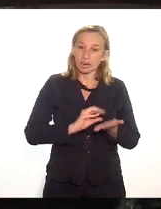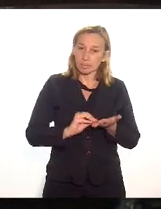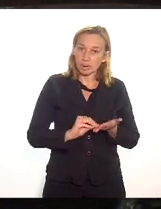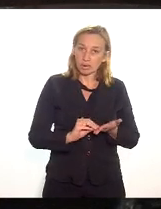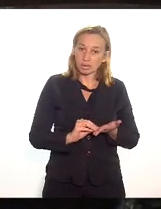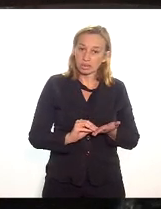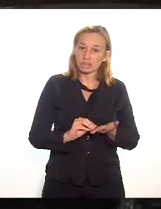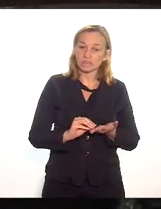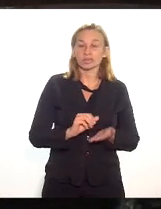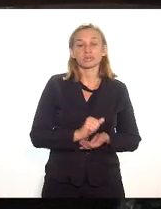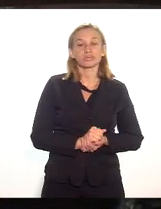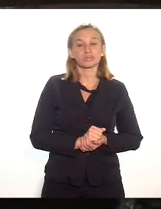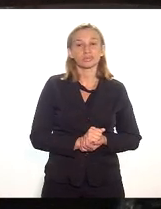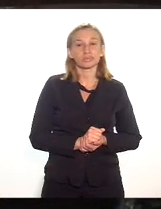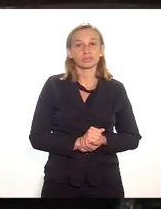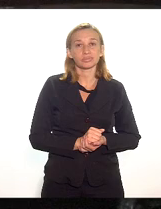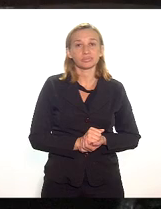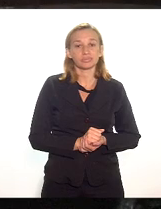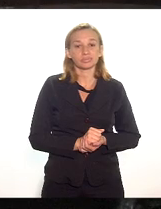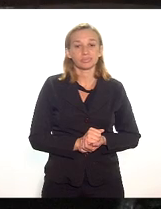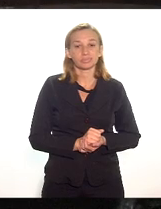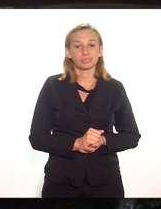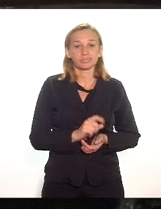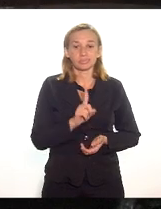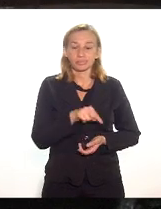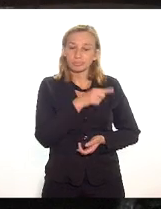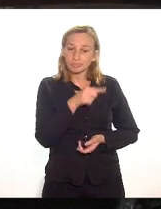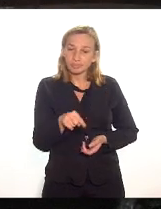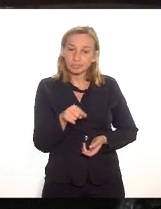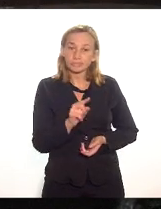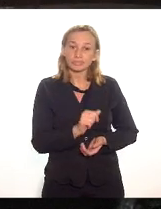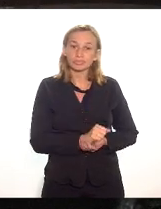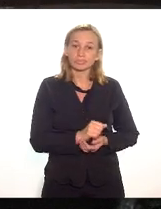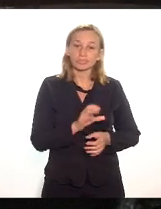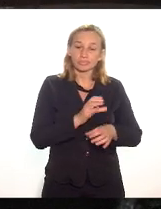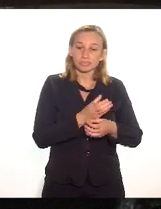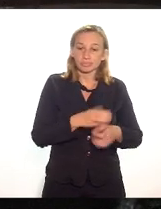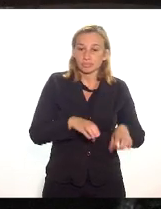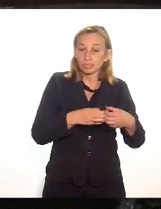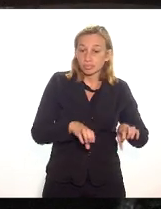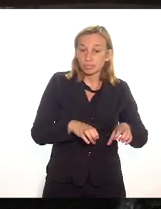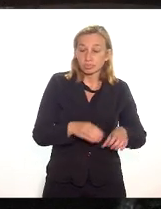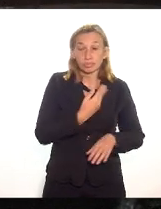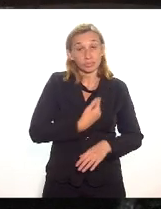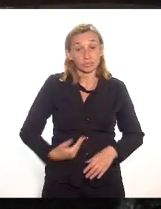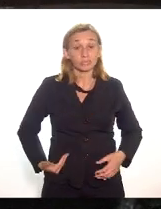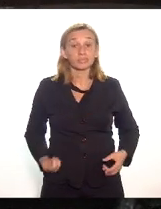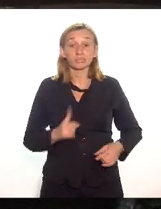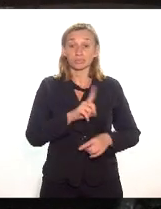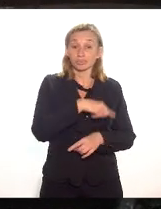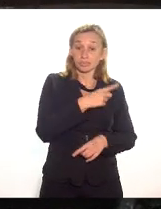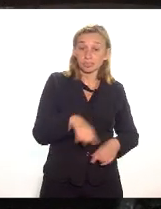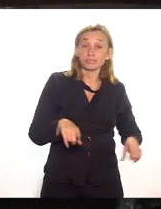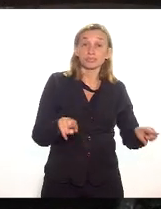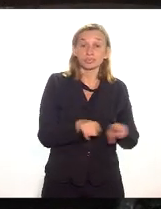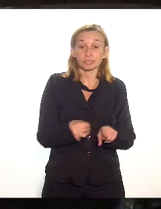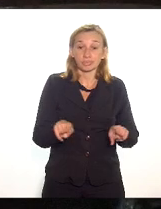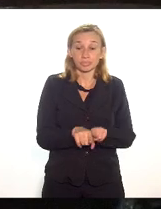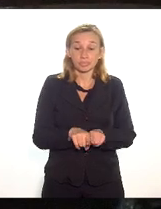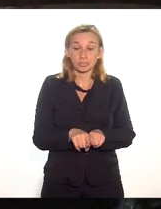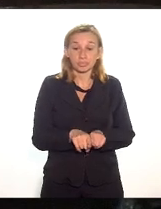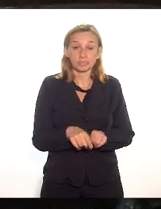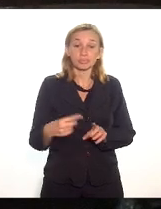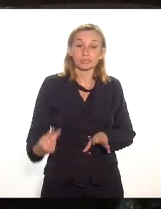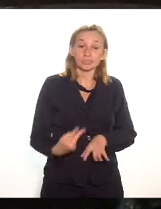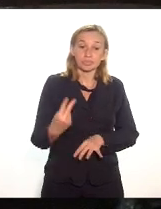Arrocho, que isso, que proíbe, inclusive, concursos públicos, que proíbe, inclusive, a